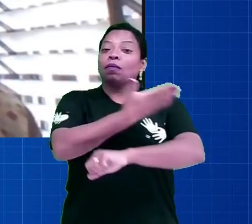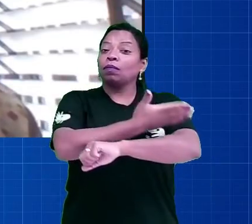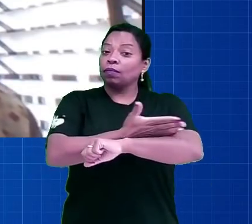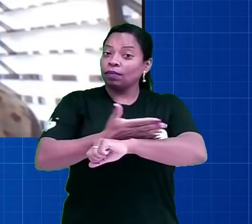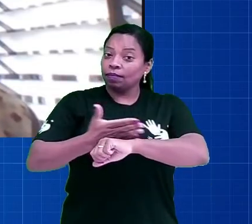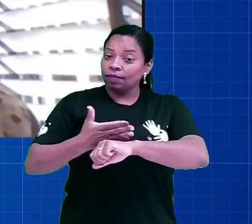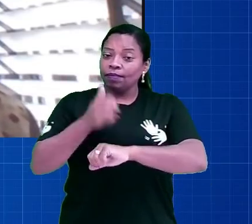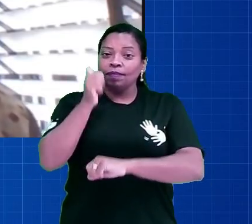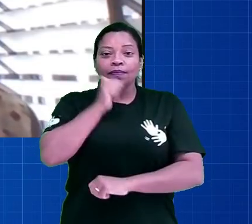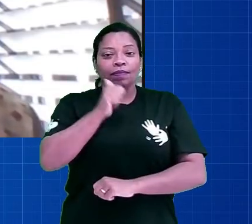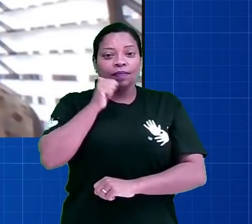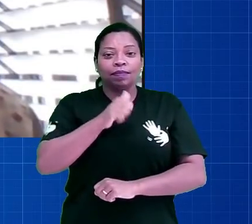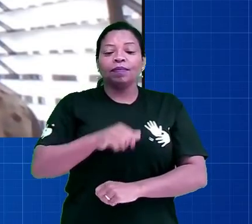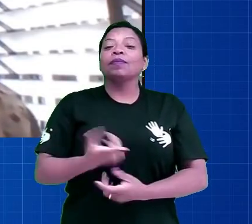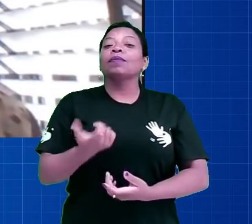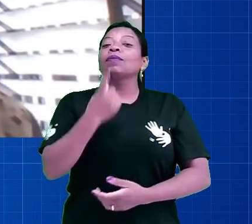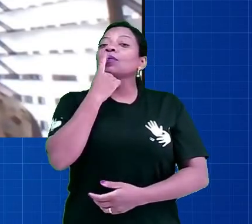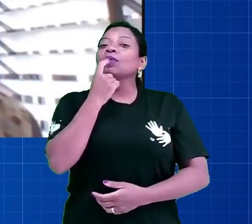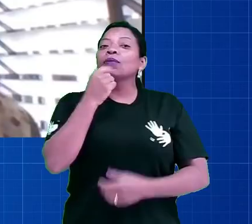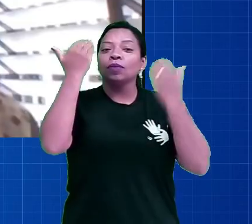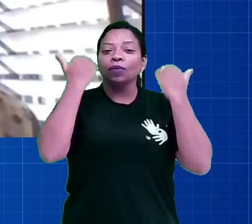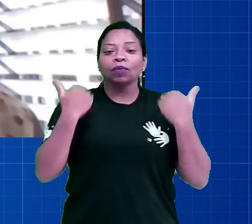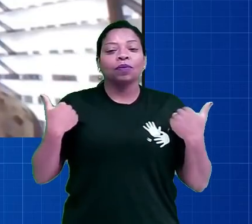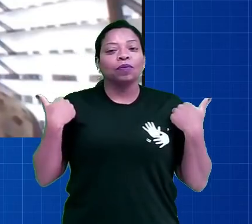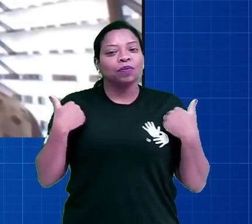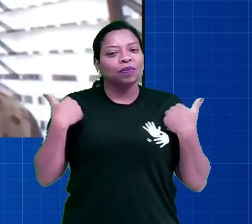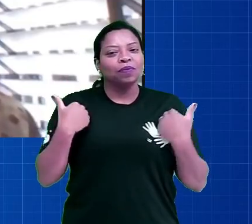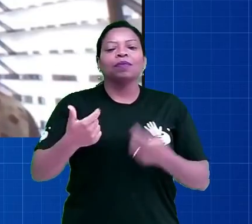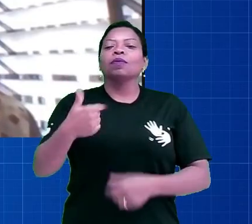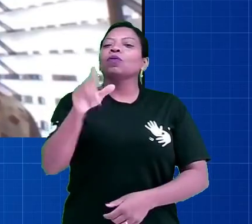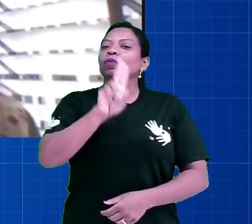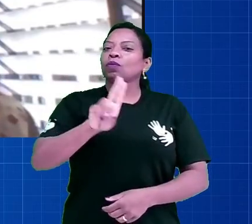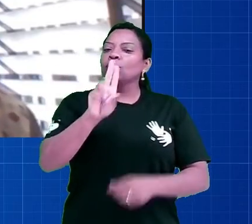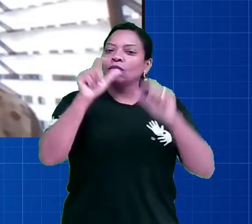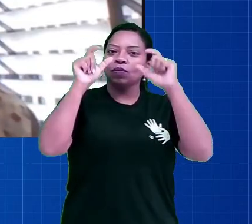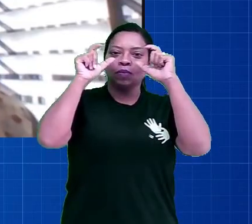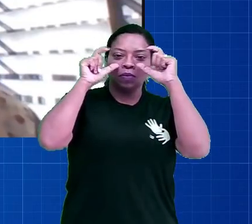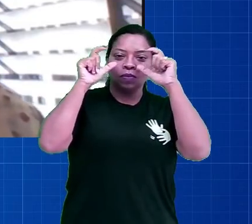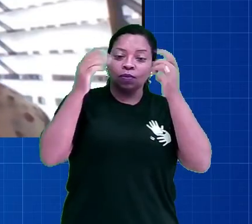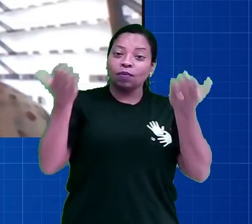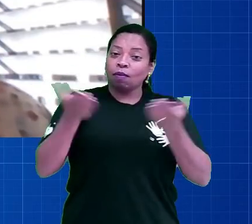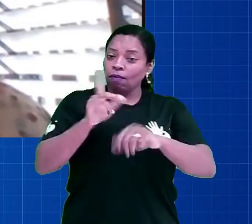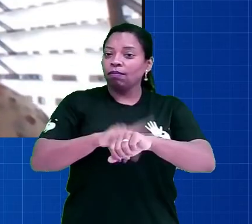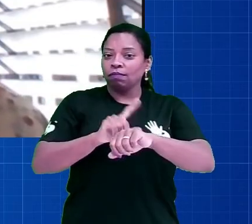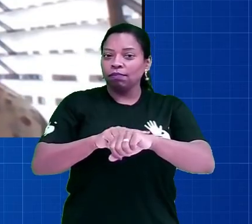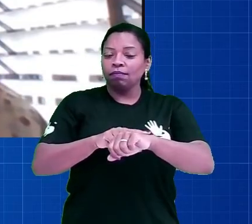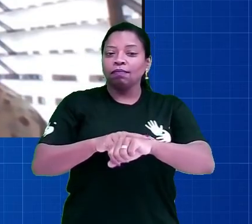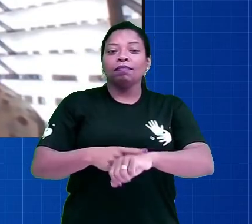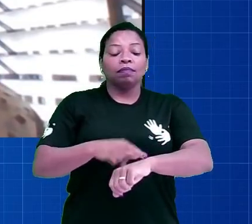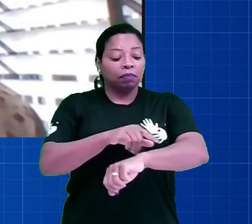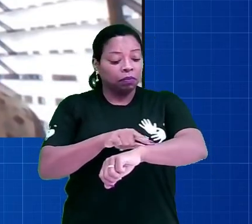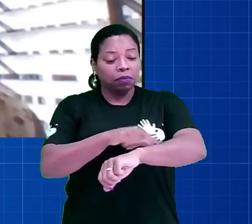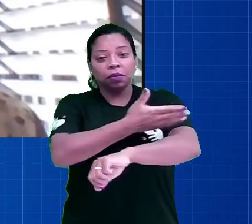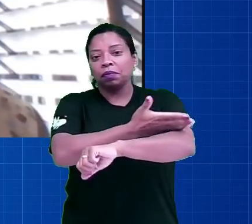uma mulher branca, de cabelos em tons ruivos, abaixo do ombro, estou de óculos